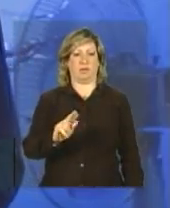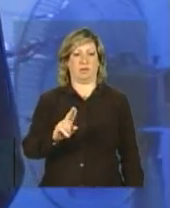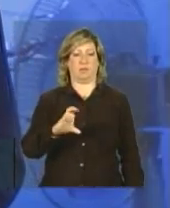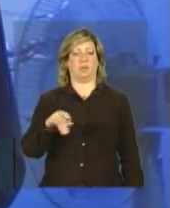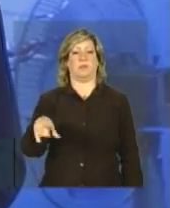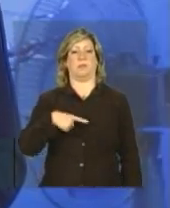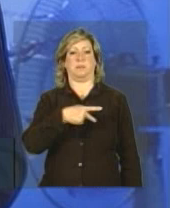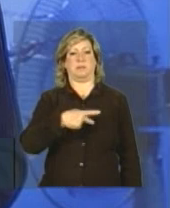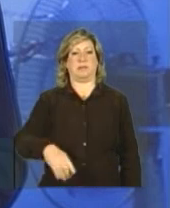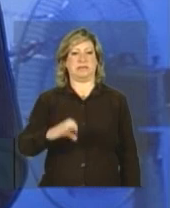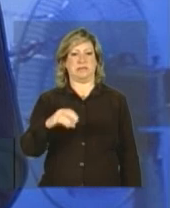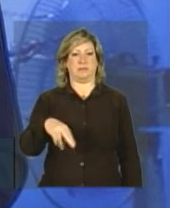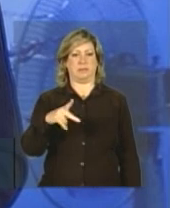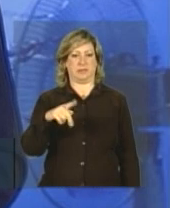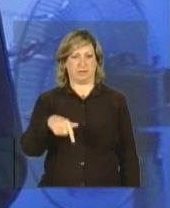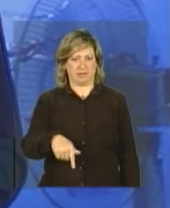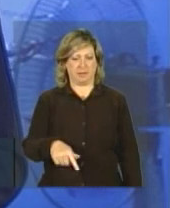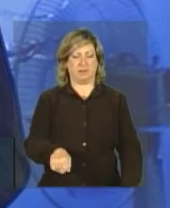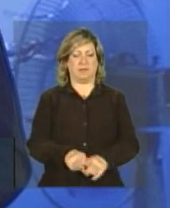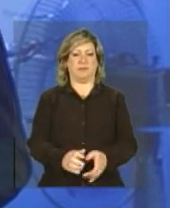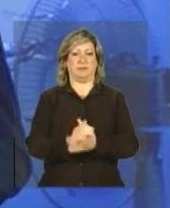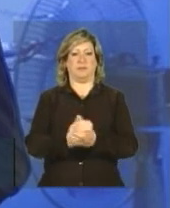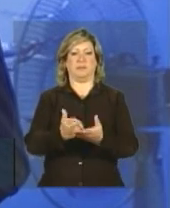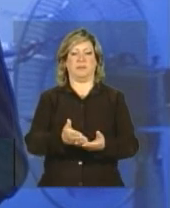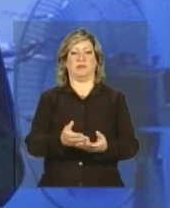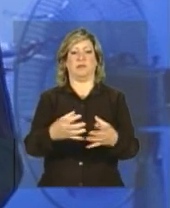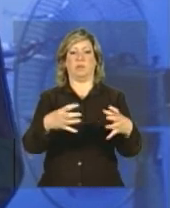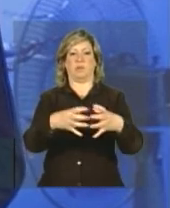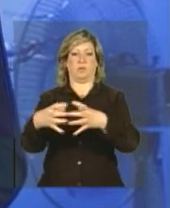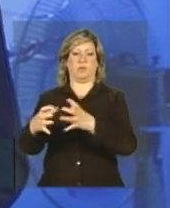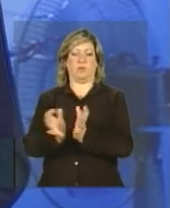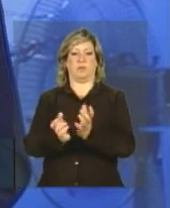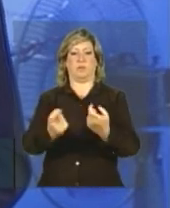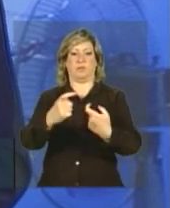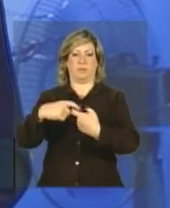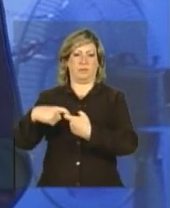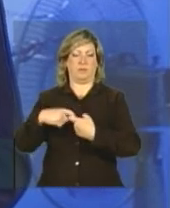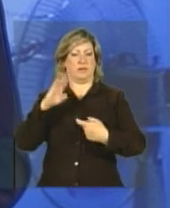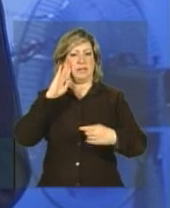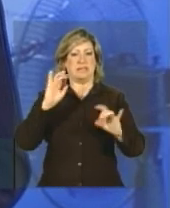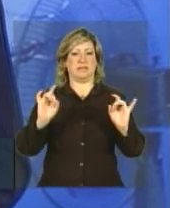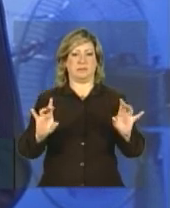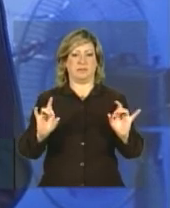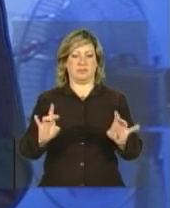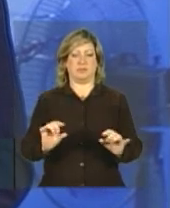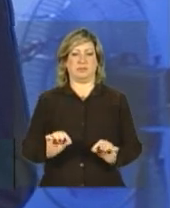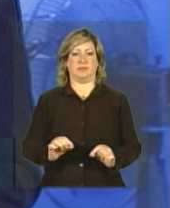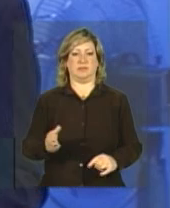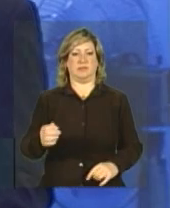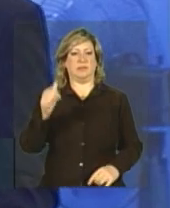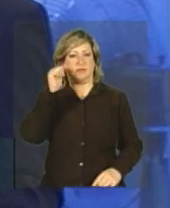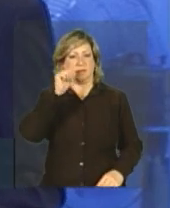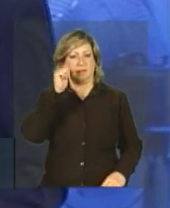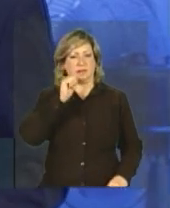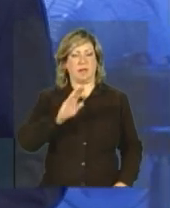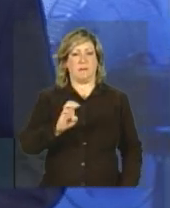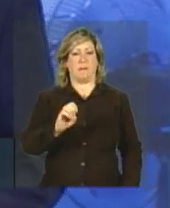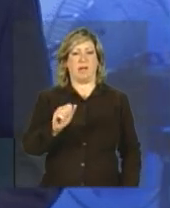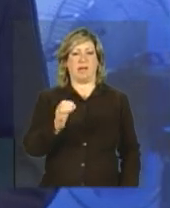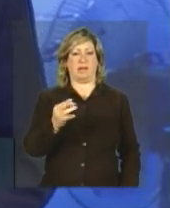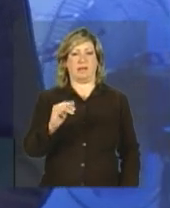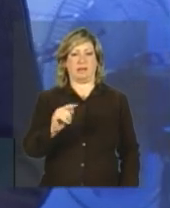CNPq, saudar as instituições parceiras, em especial a senhora Beatriz